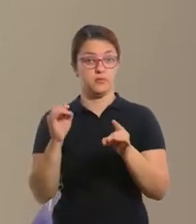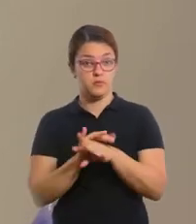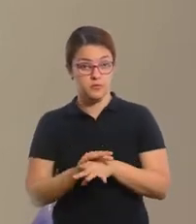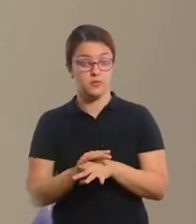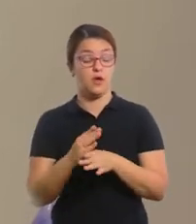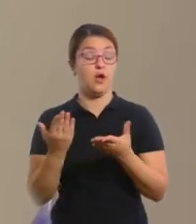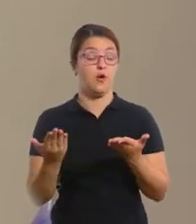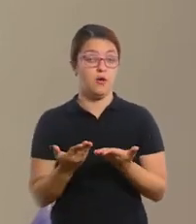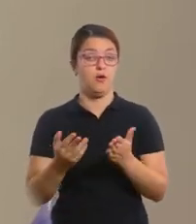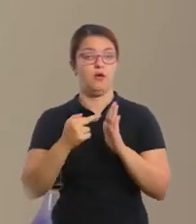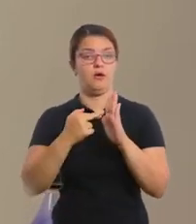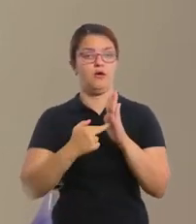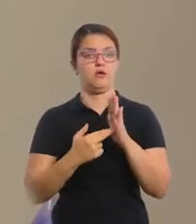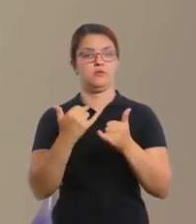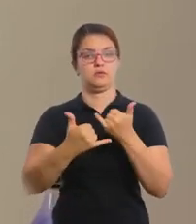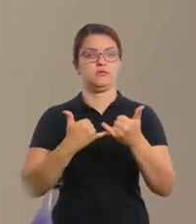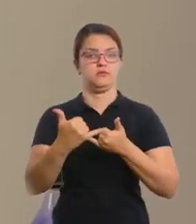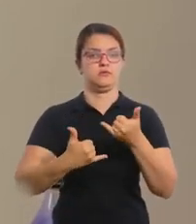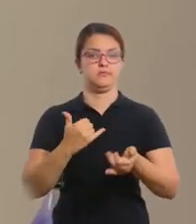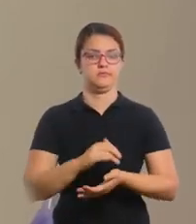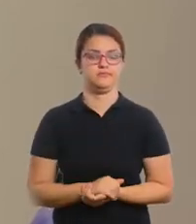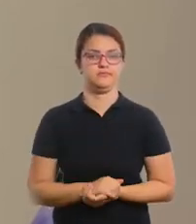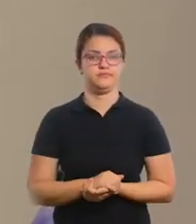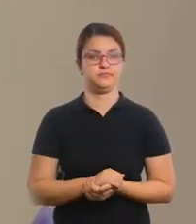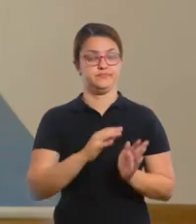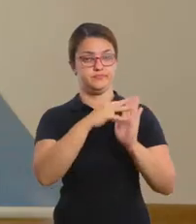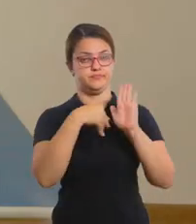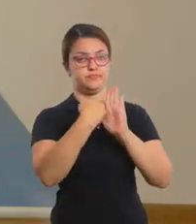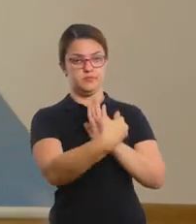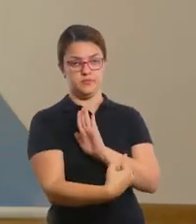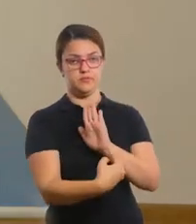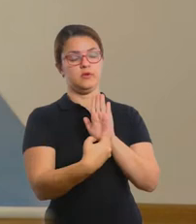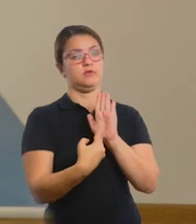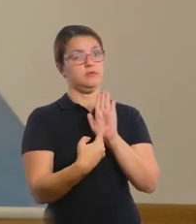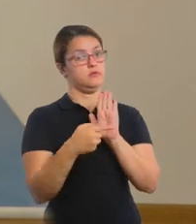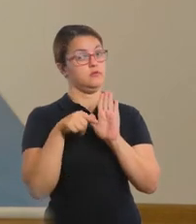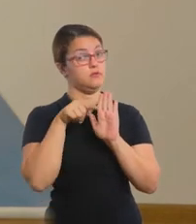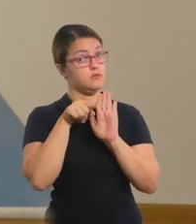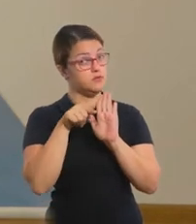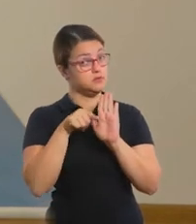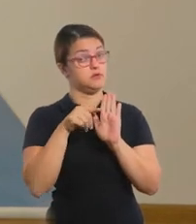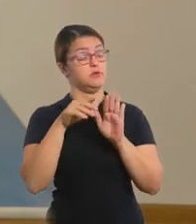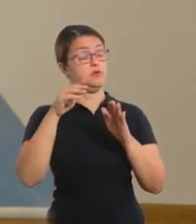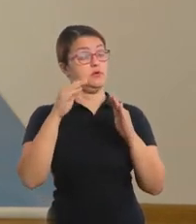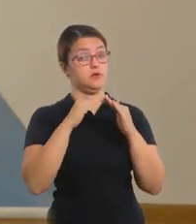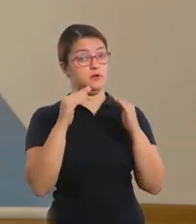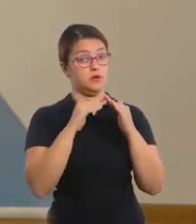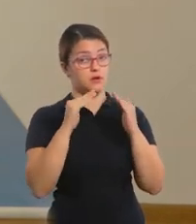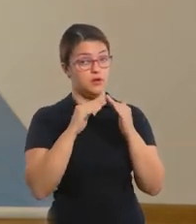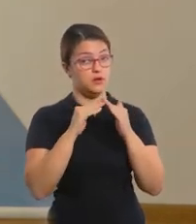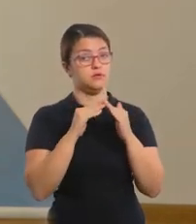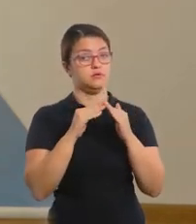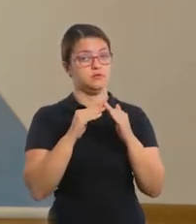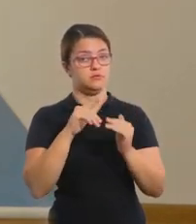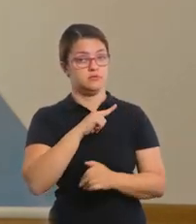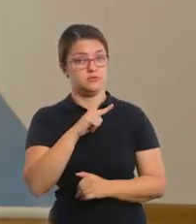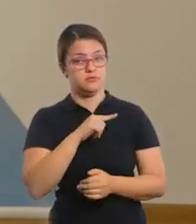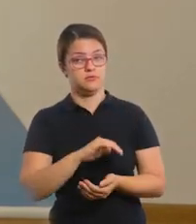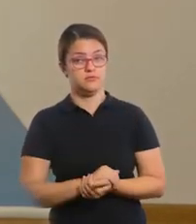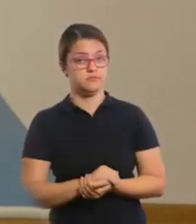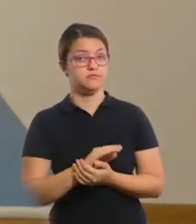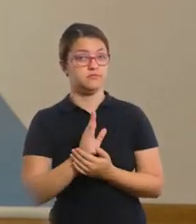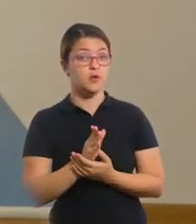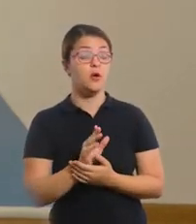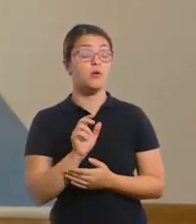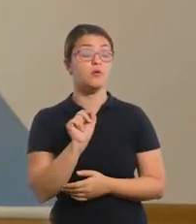a gente vai para as regras do jogo. Certo? Então, essa tabelinha vocês vão ter que fazer em casa. Eu fiz a minha, ó.